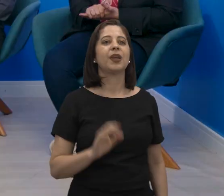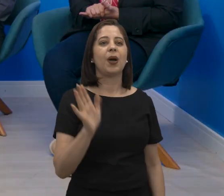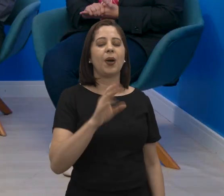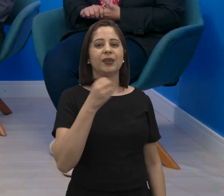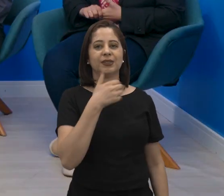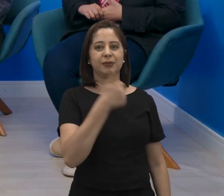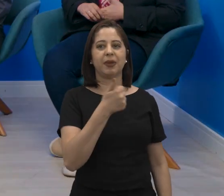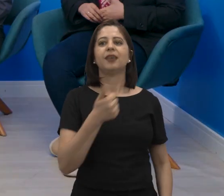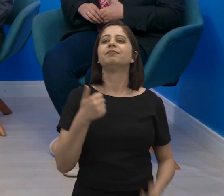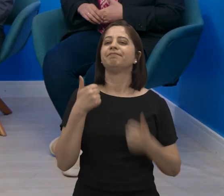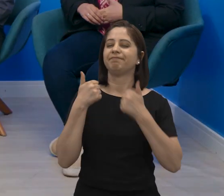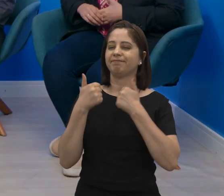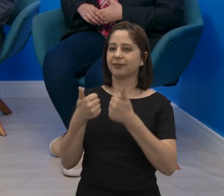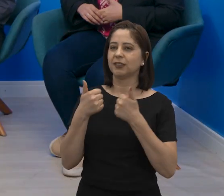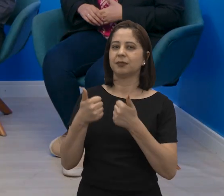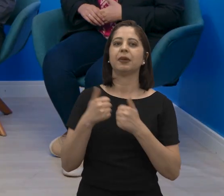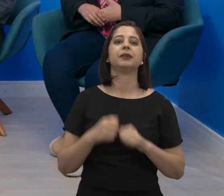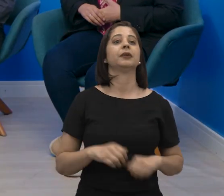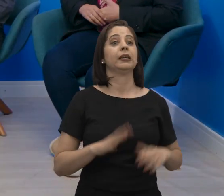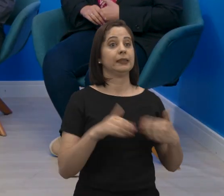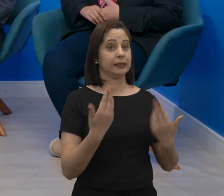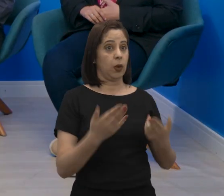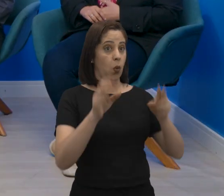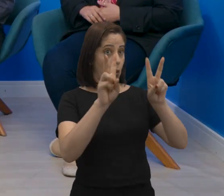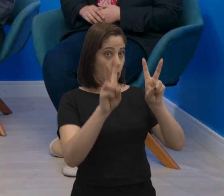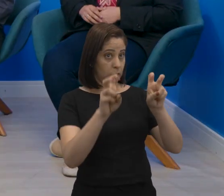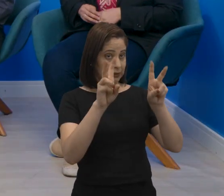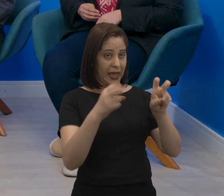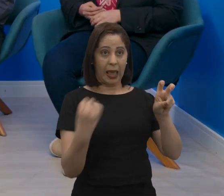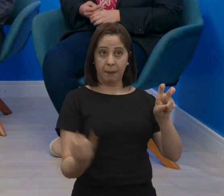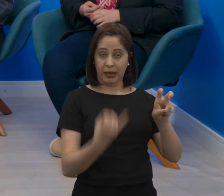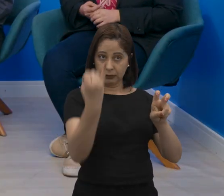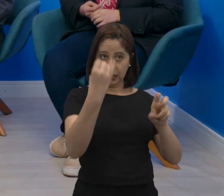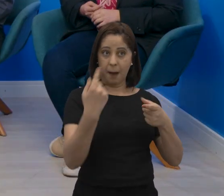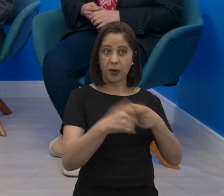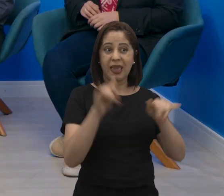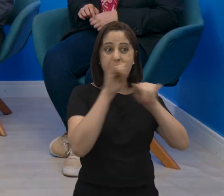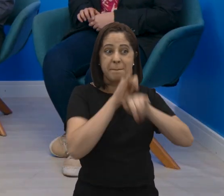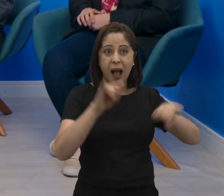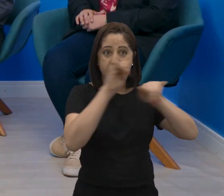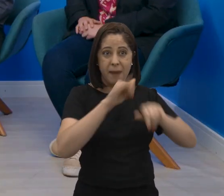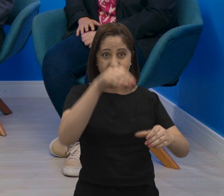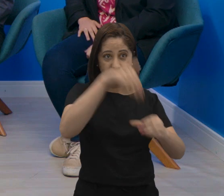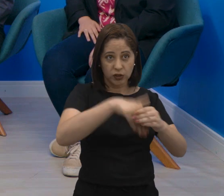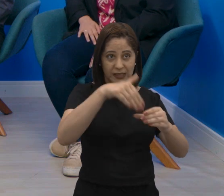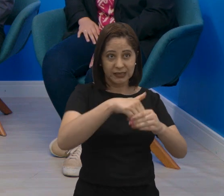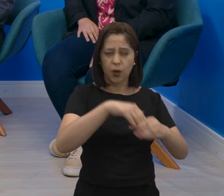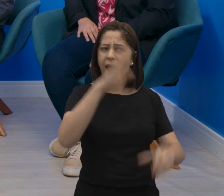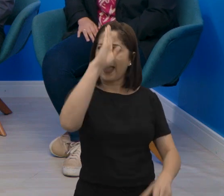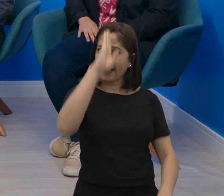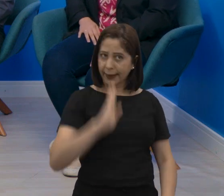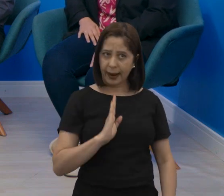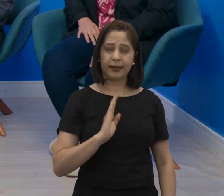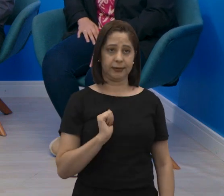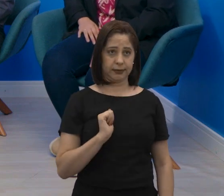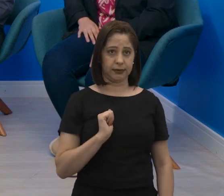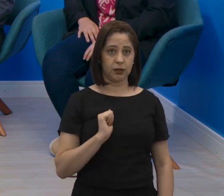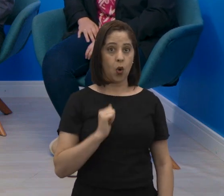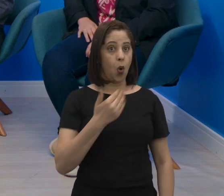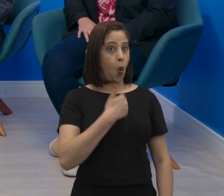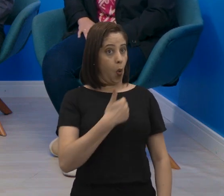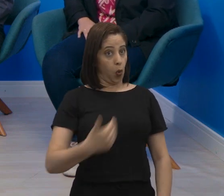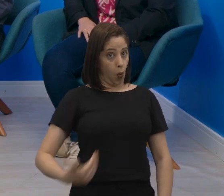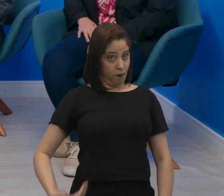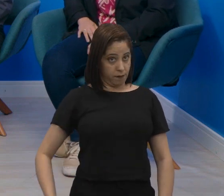tudo bem? Tudo bem, como vai? Esse é um tema muito relevante, porque a propaganda eleitoral ela é gratuita. Ela é oferecida